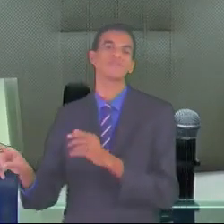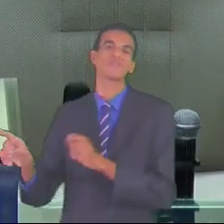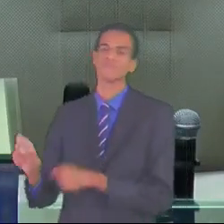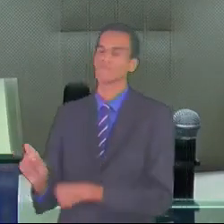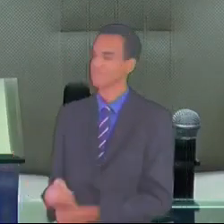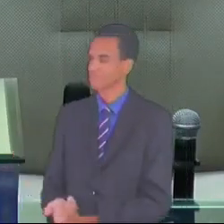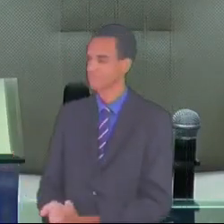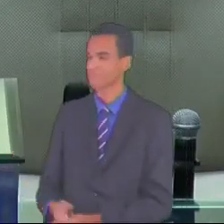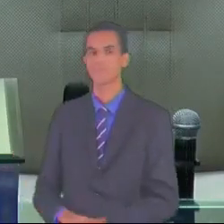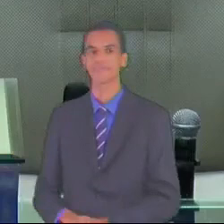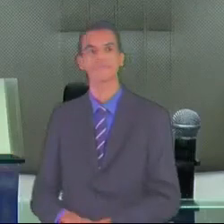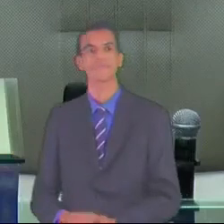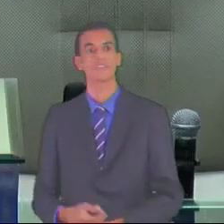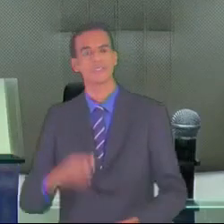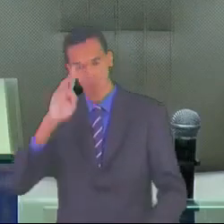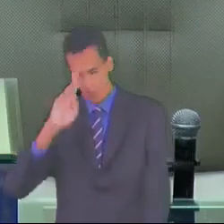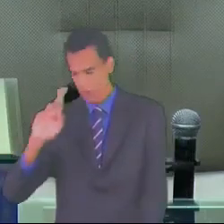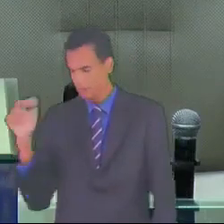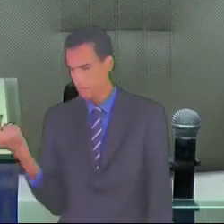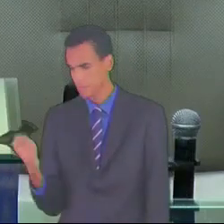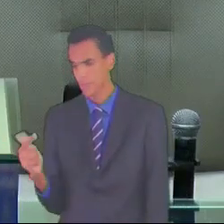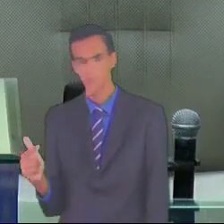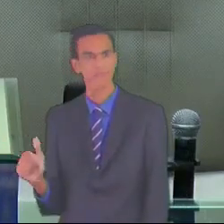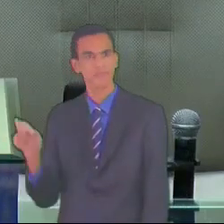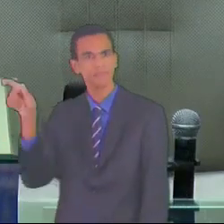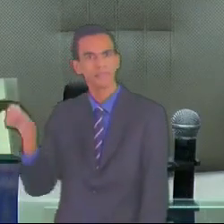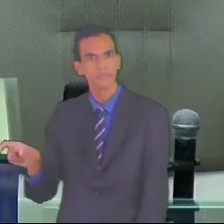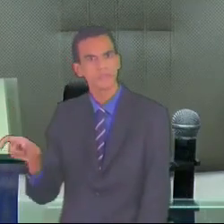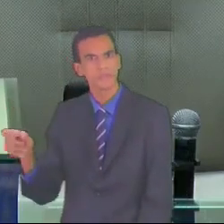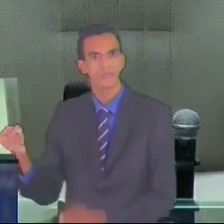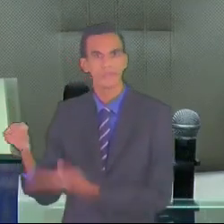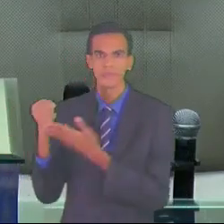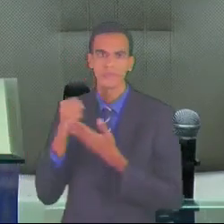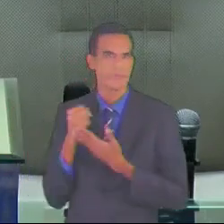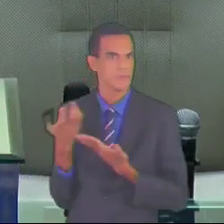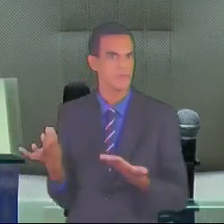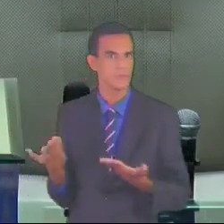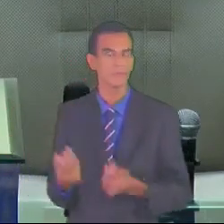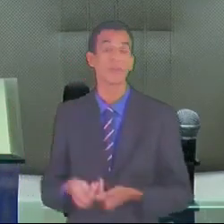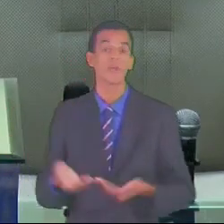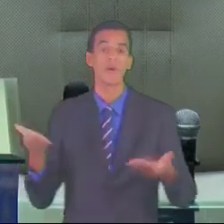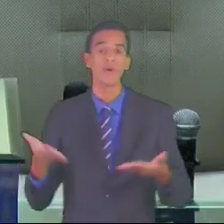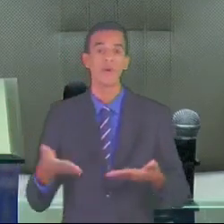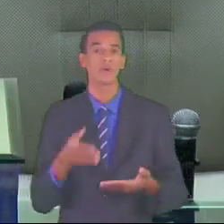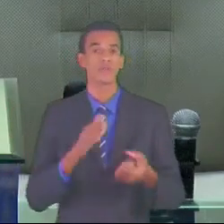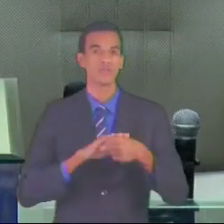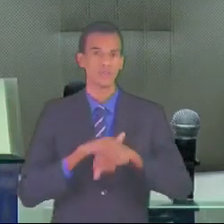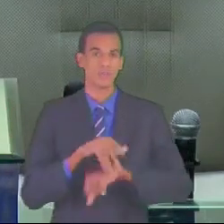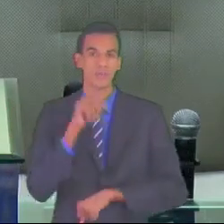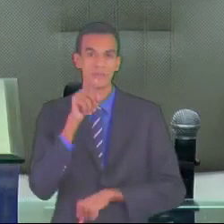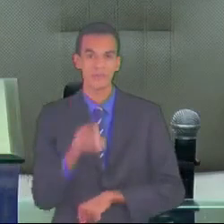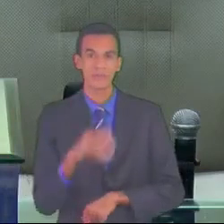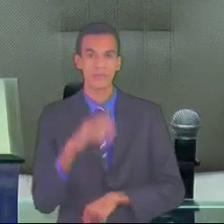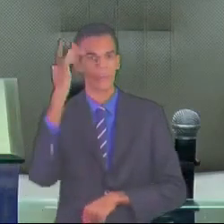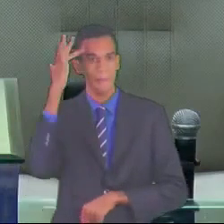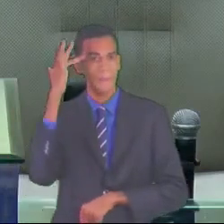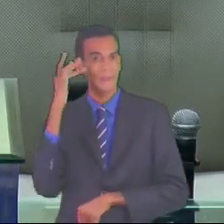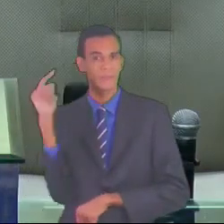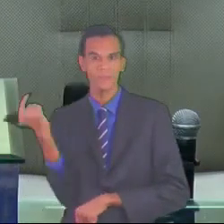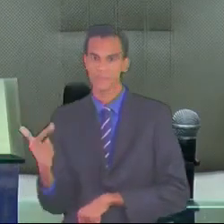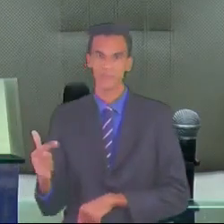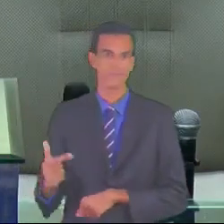agitadas. Ele: Senhor, eu não tenho ninguém. E esta palavra nesta noite é para você que acha que não tem